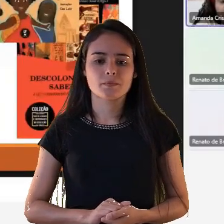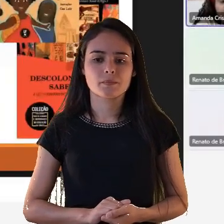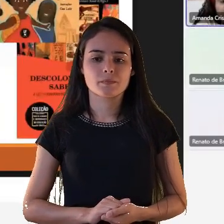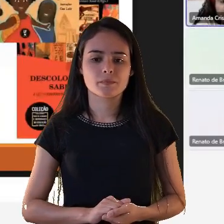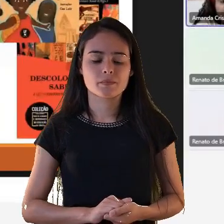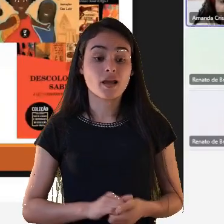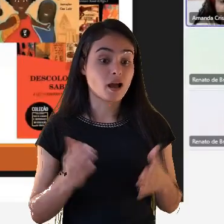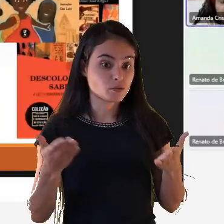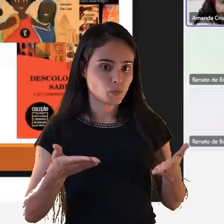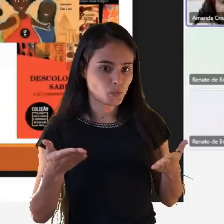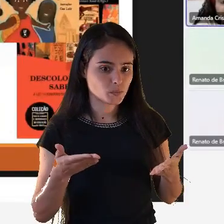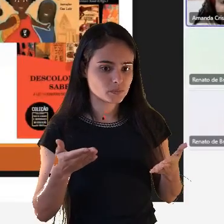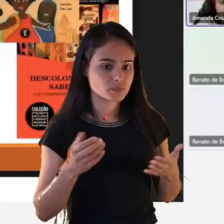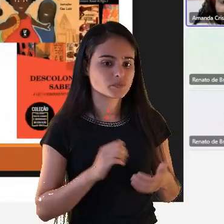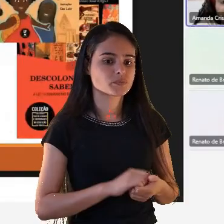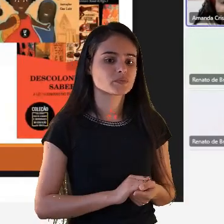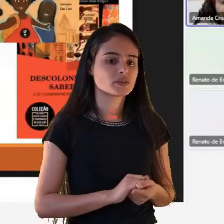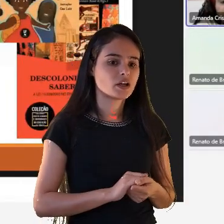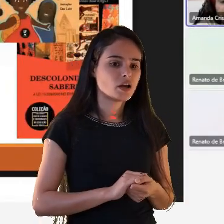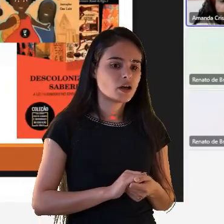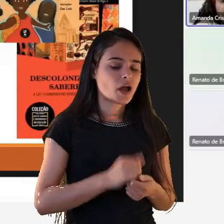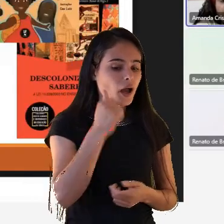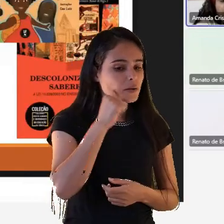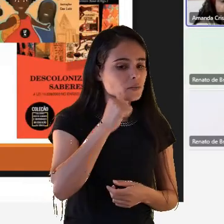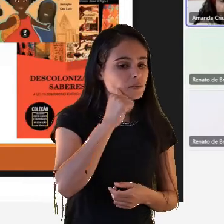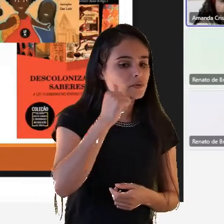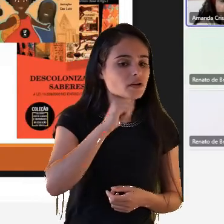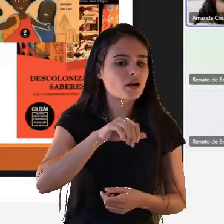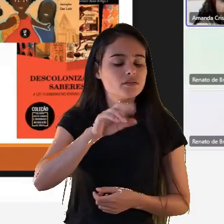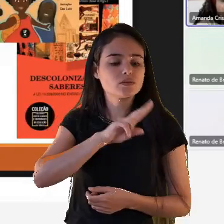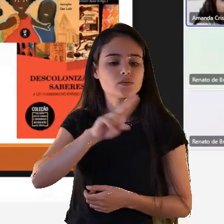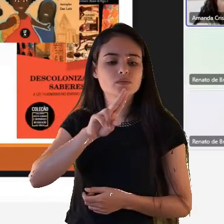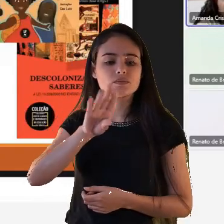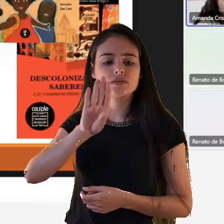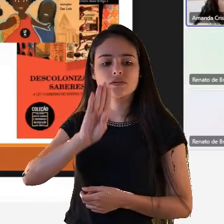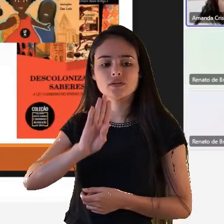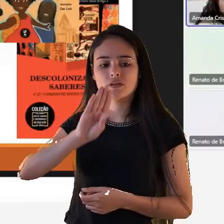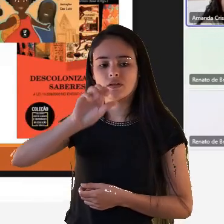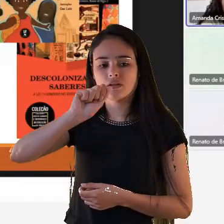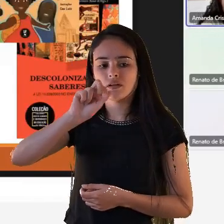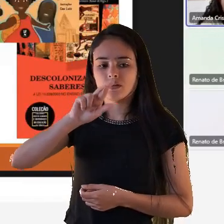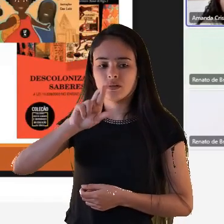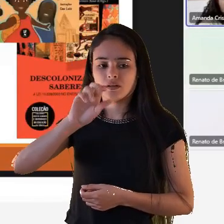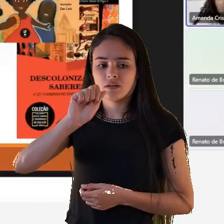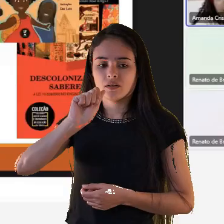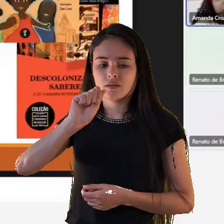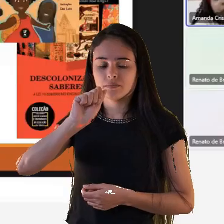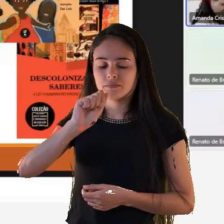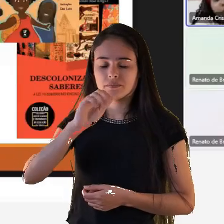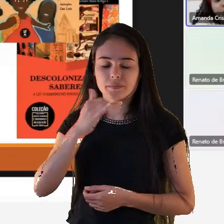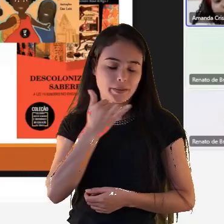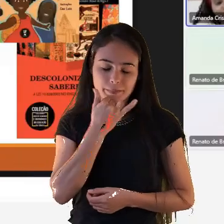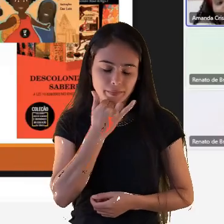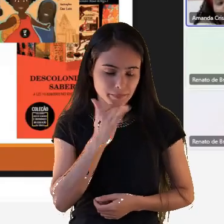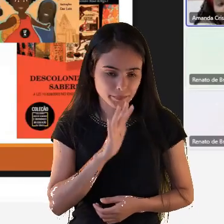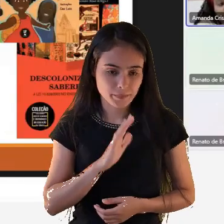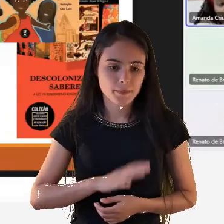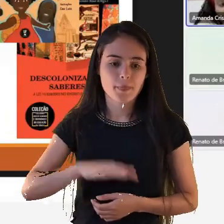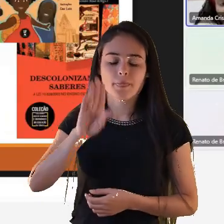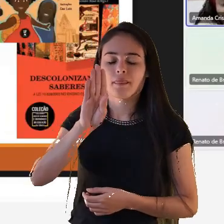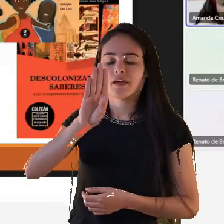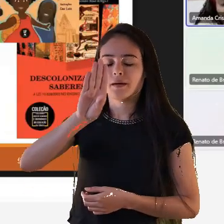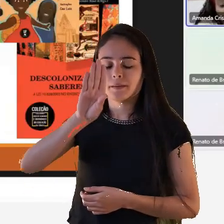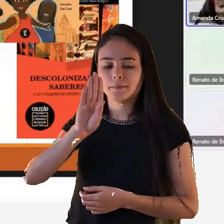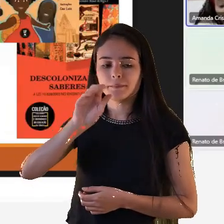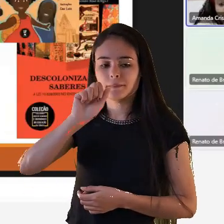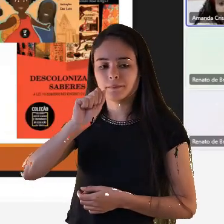Aqui eu trouxe a Bárbara Carini, porque como a gente está falando de tecnologia